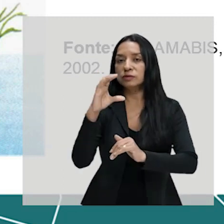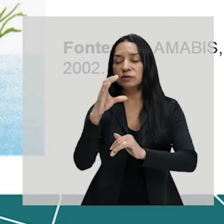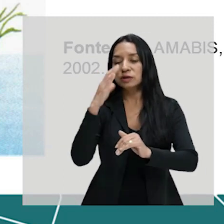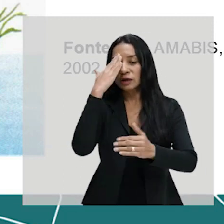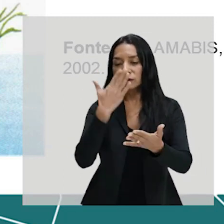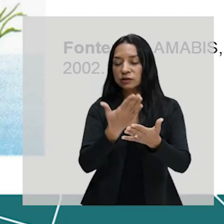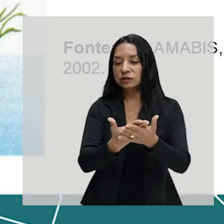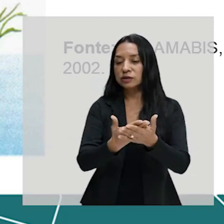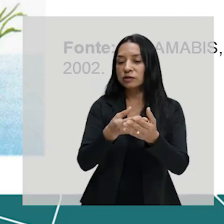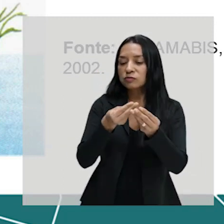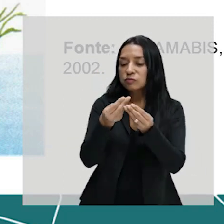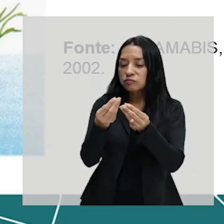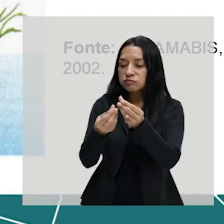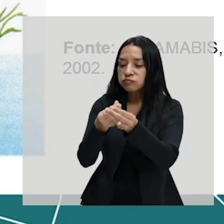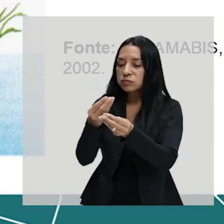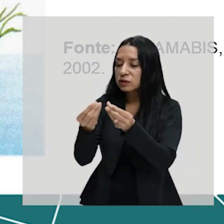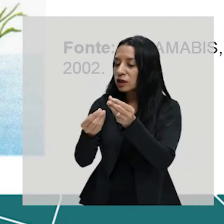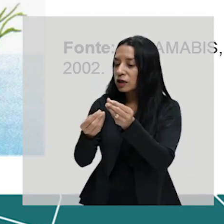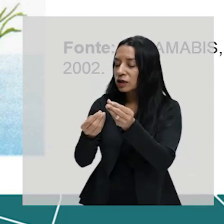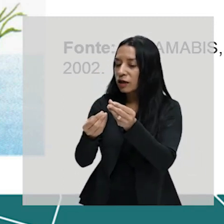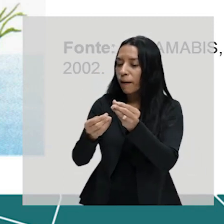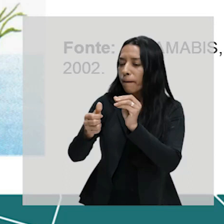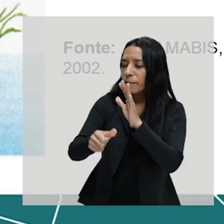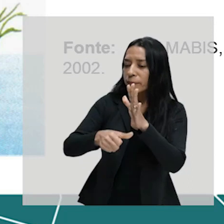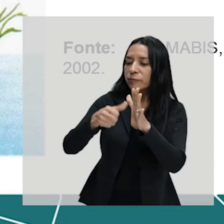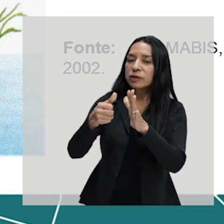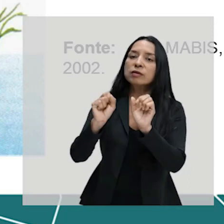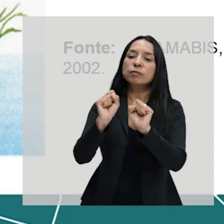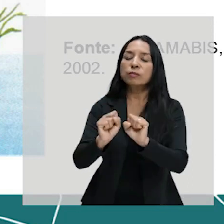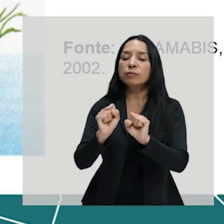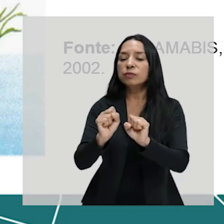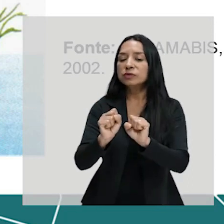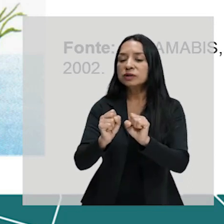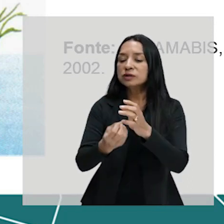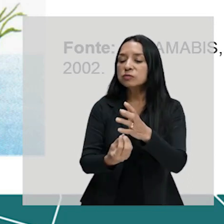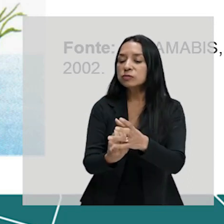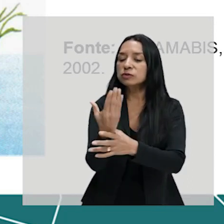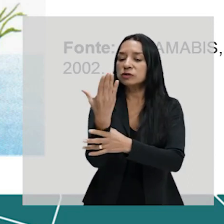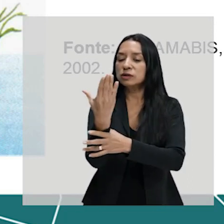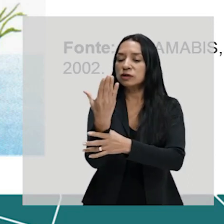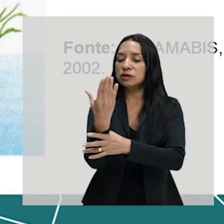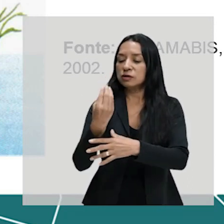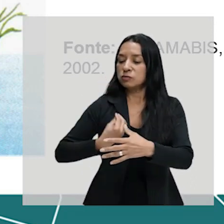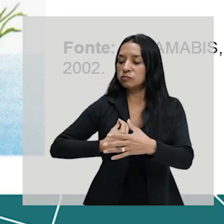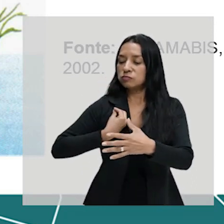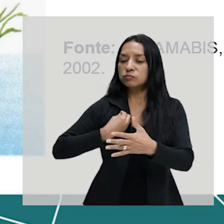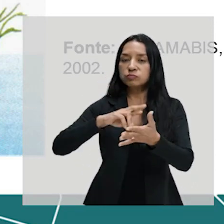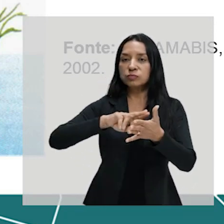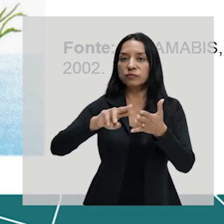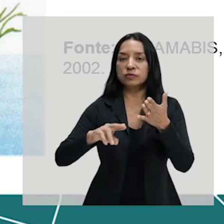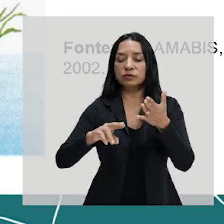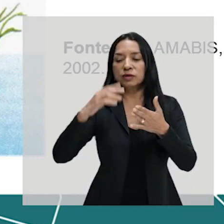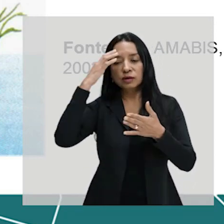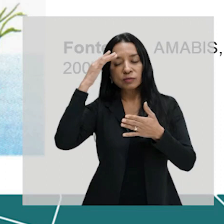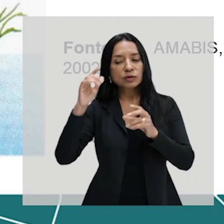a matéria bruta poderia originar seres vivos aí você me pergunta como assim matéria bruta vamos imaginar o seguinte